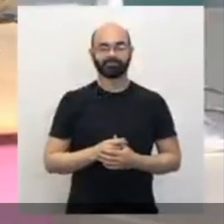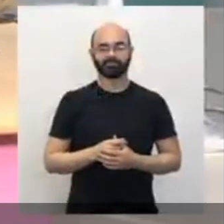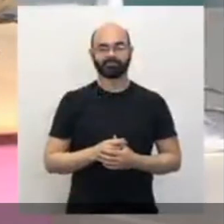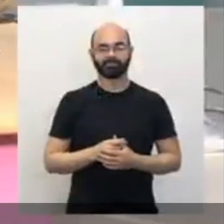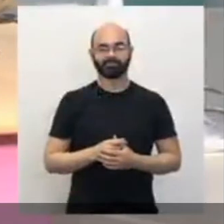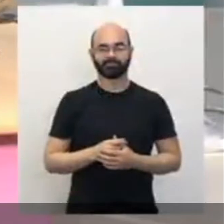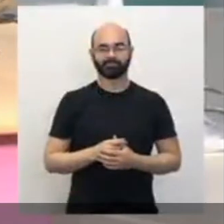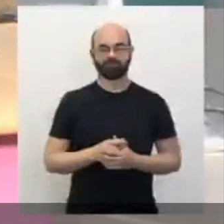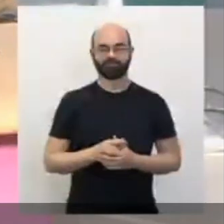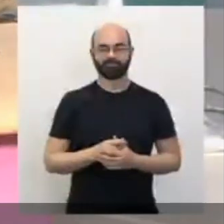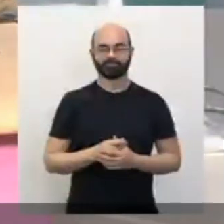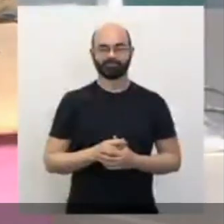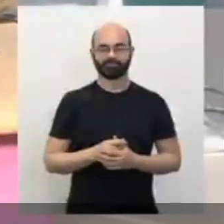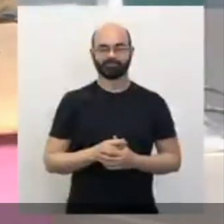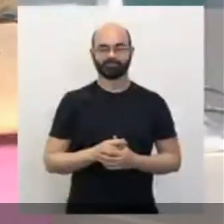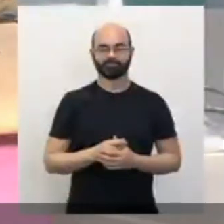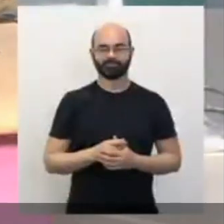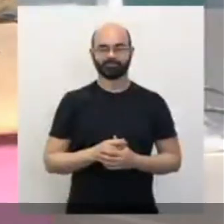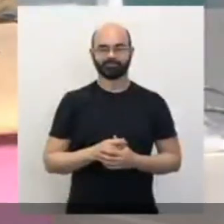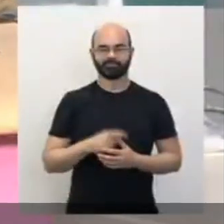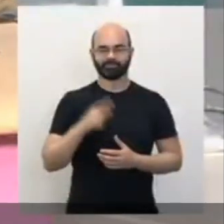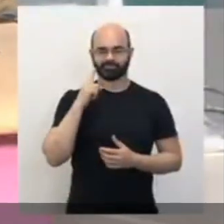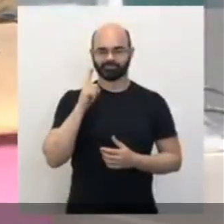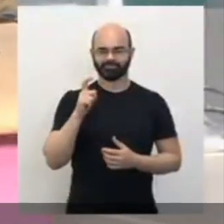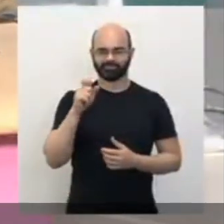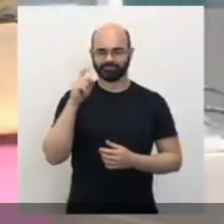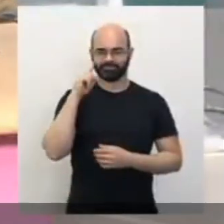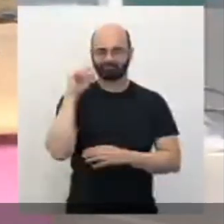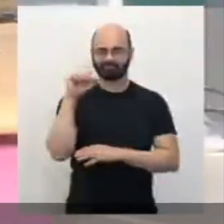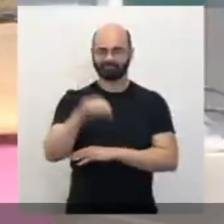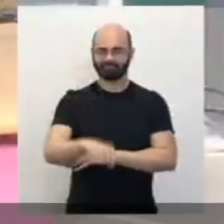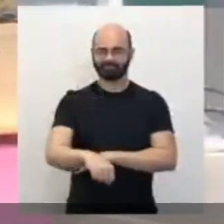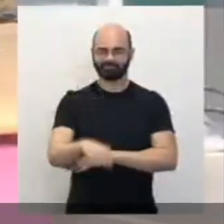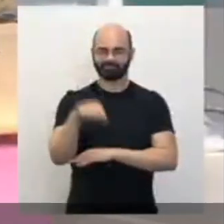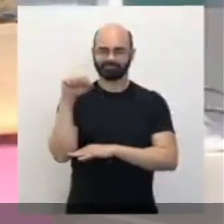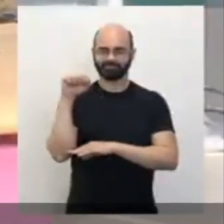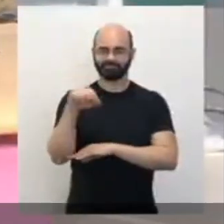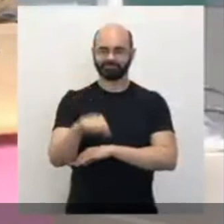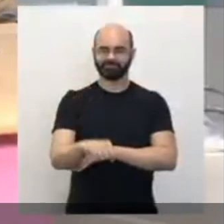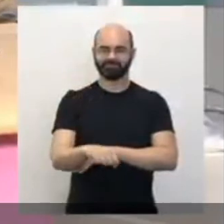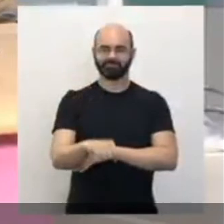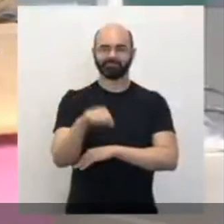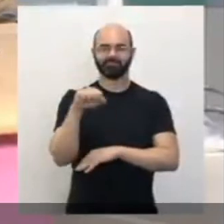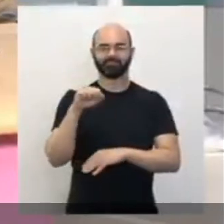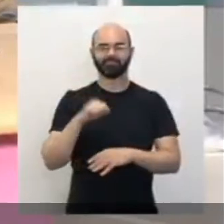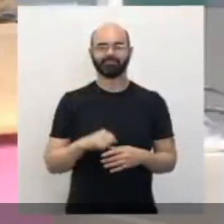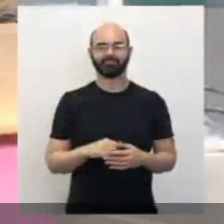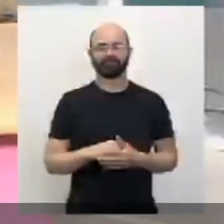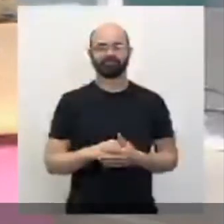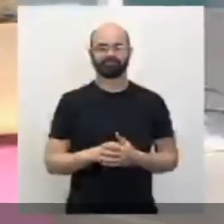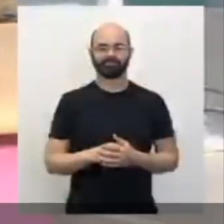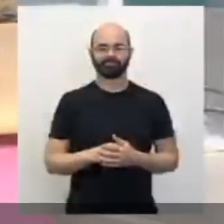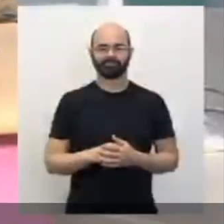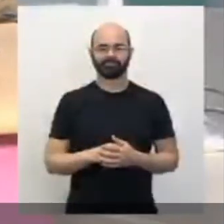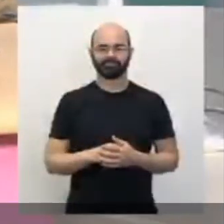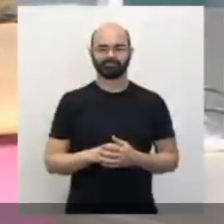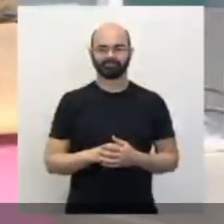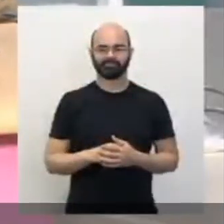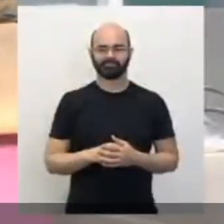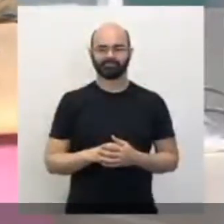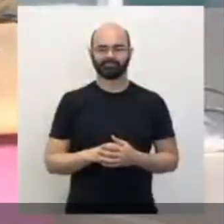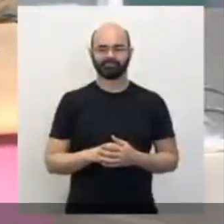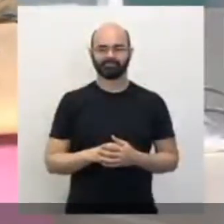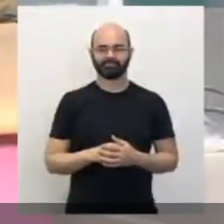esse movimento articulado aqui, ó, que é como se fosse uma extensão, né? Eu tenho o movimento, no caso